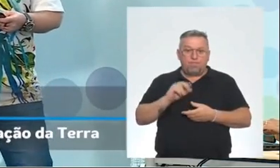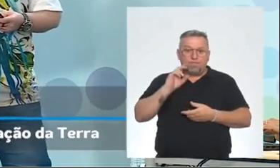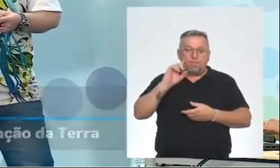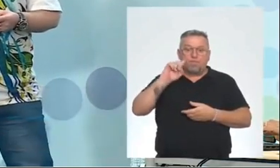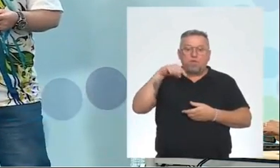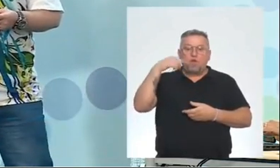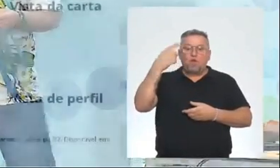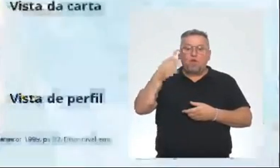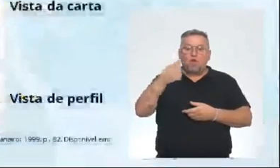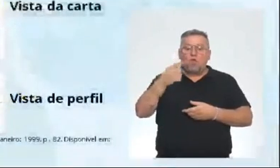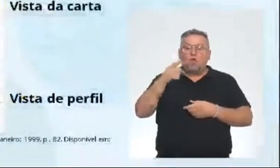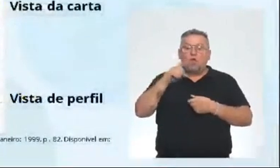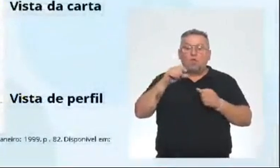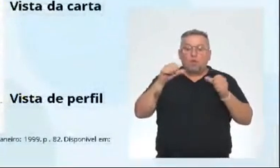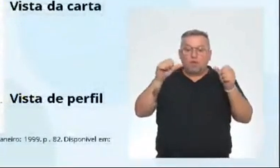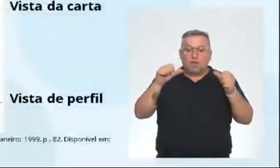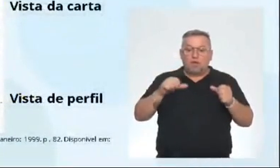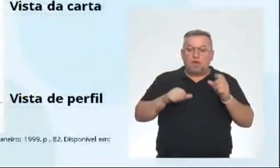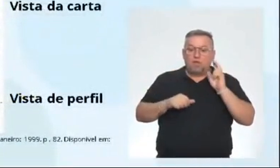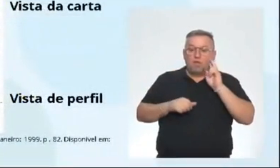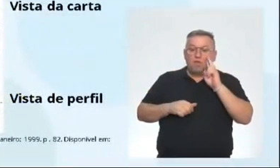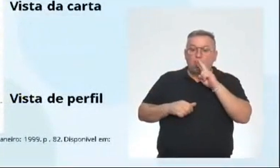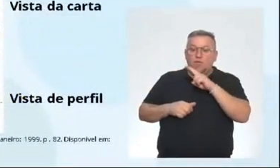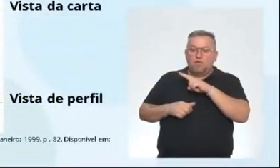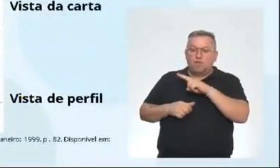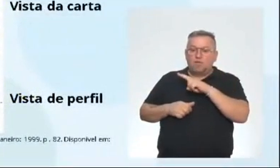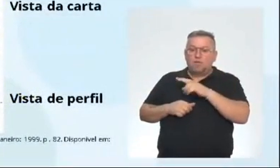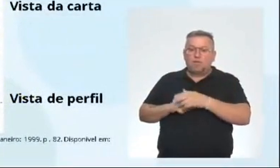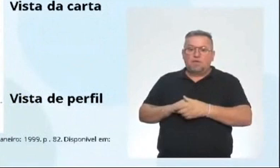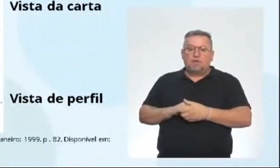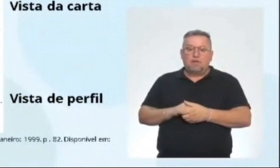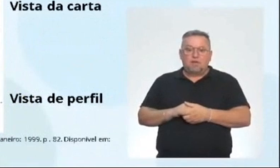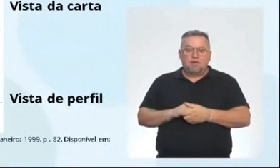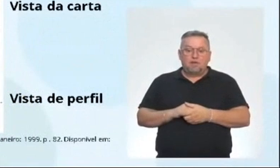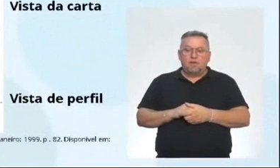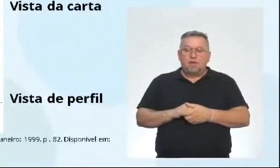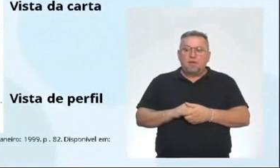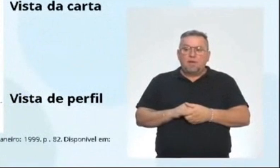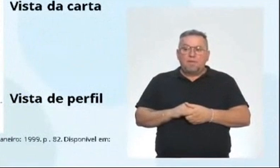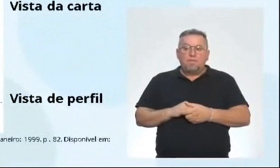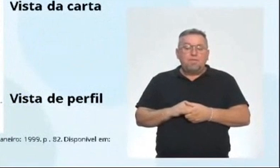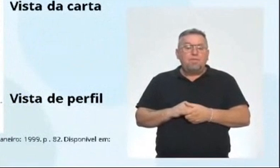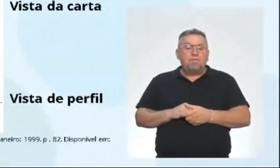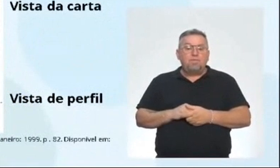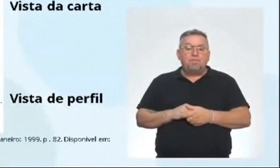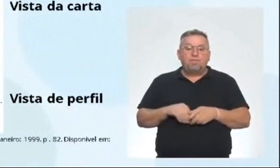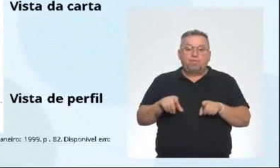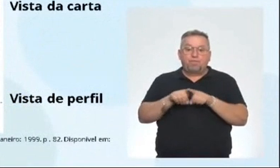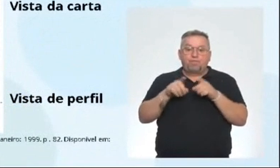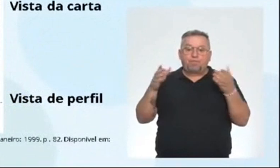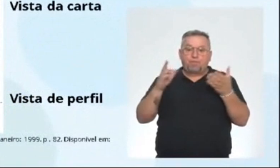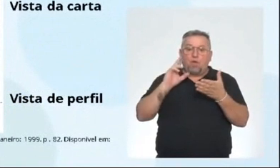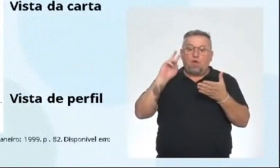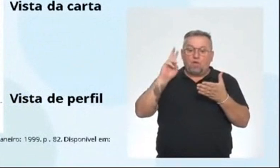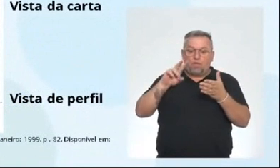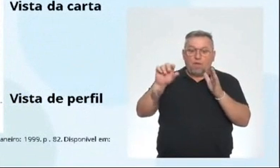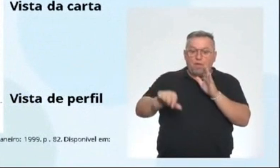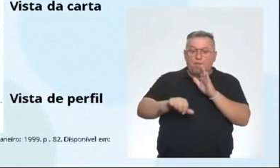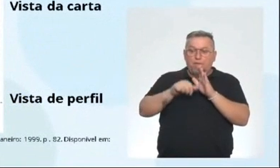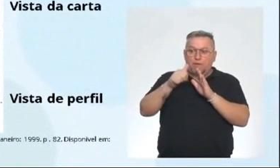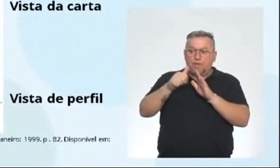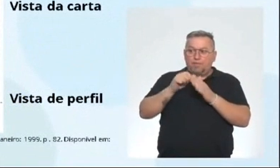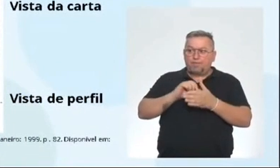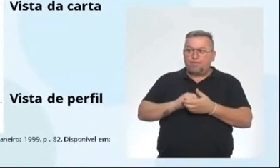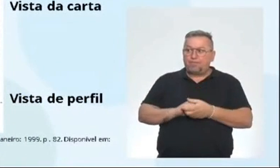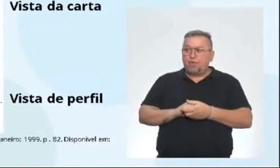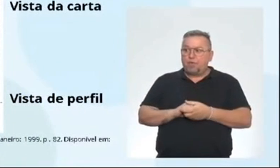que eu vou colocar um exemplo para vocês, né, dessa questão aí do estudo topográfico. Então nós temos aí na primeira parte, na parte superior,